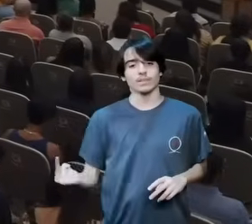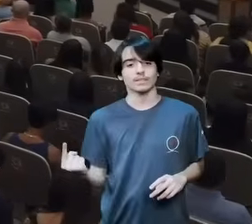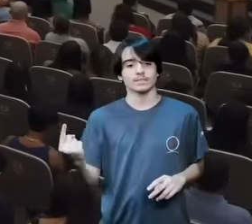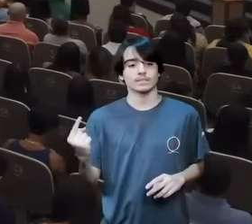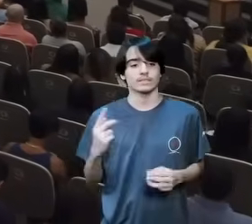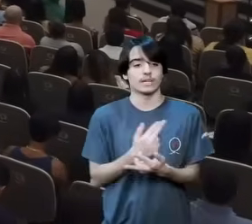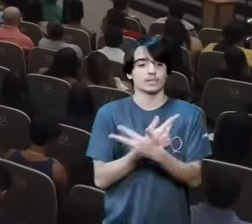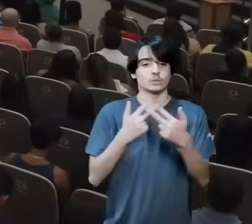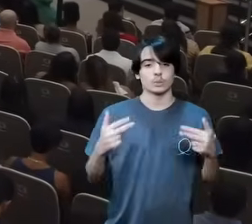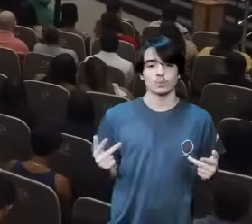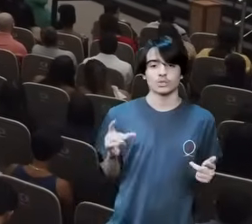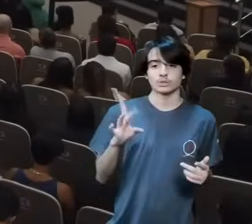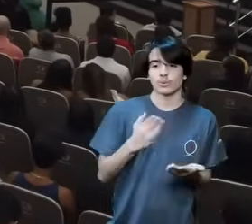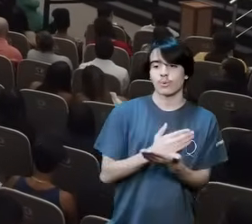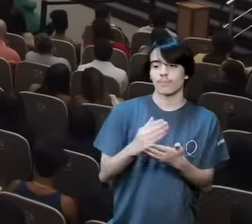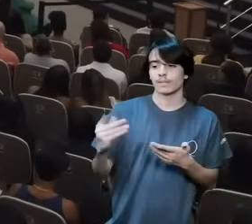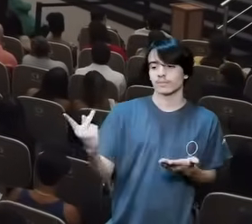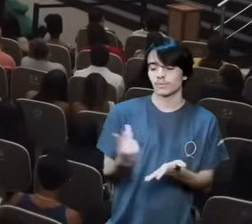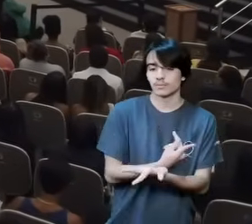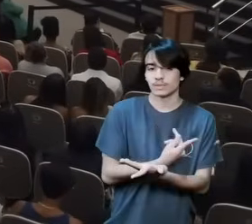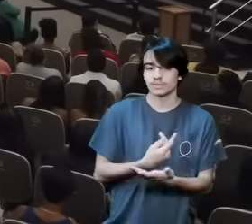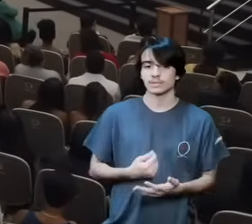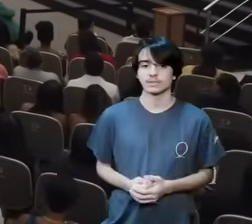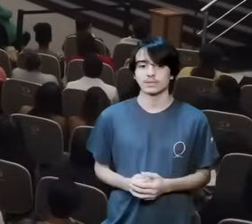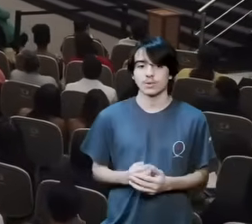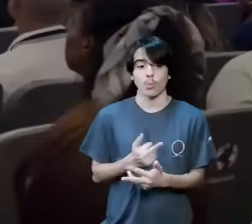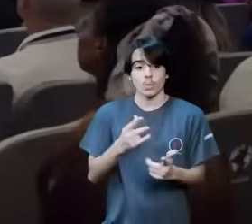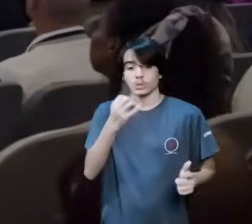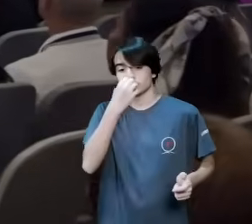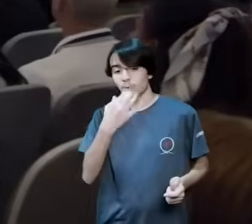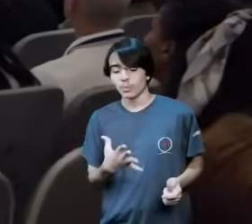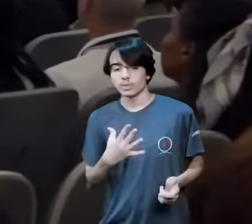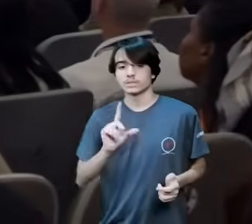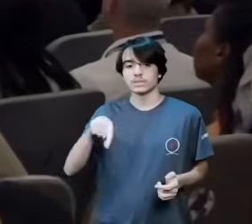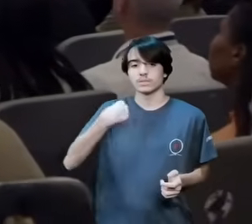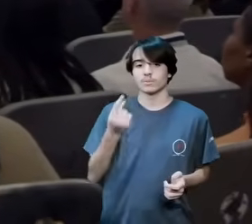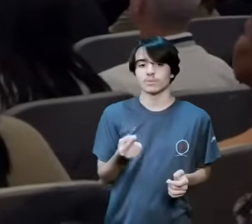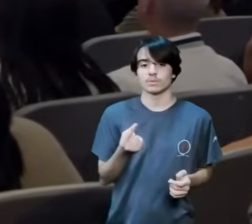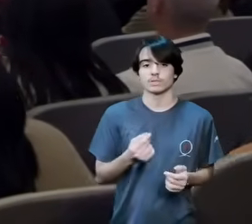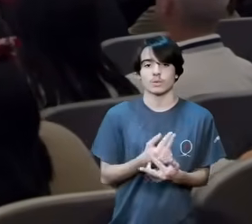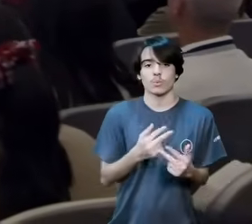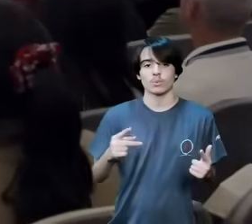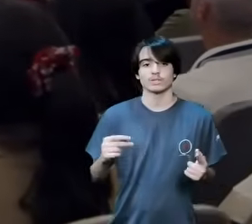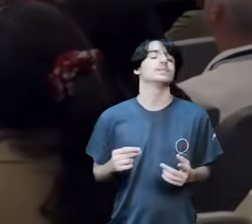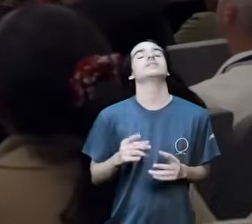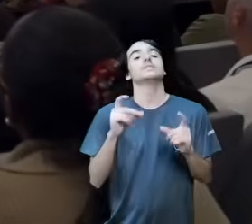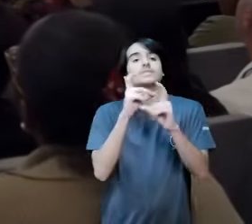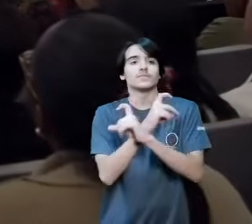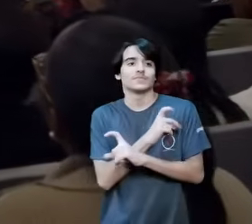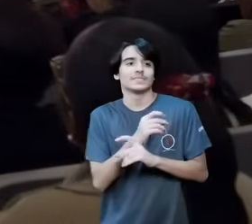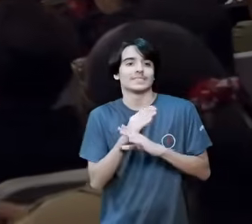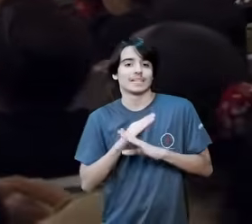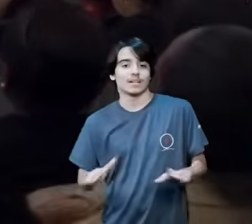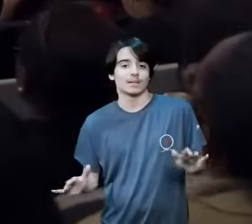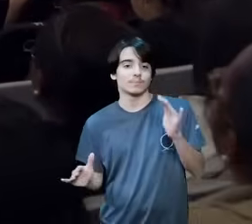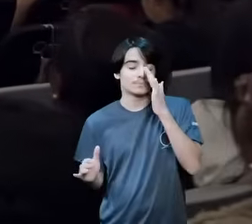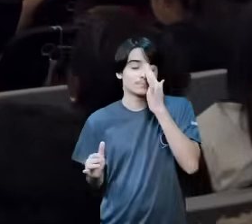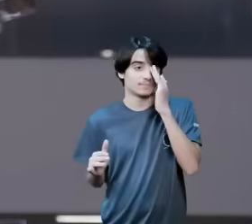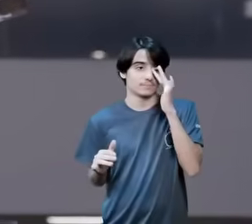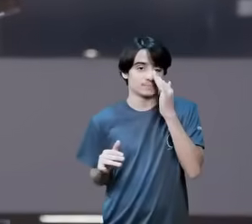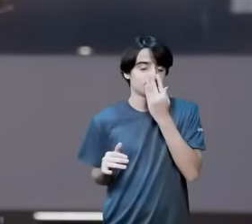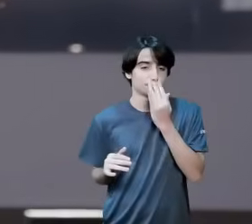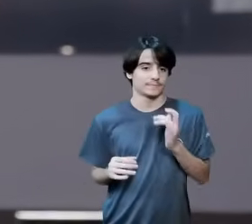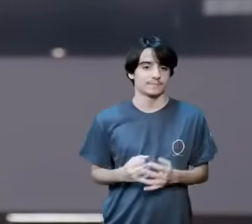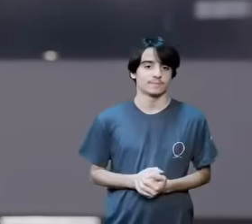que as coisas só começam a acontecer, coisas boas, depois que processos difíceis acabam, Deus não depende